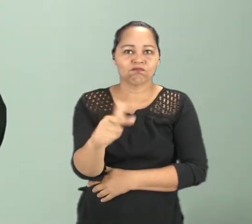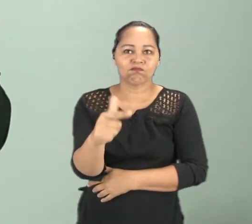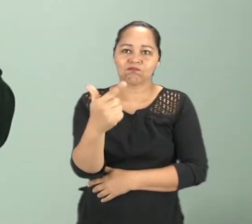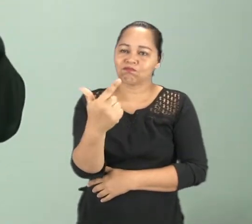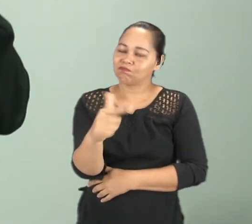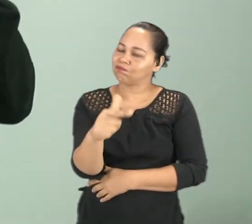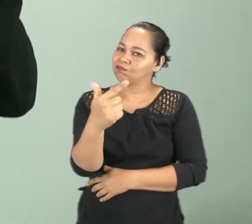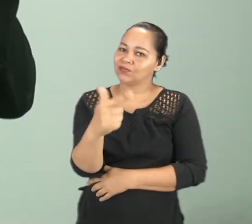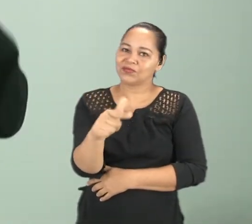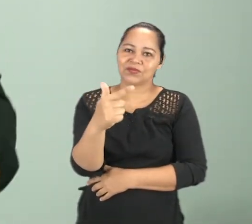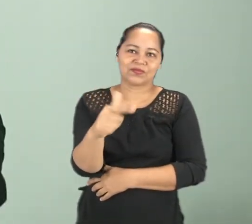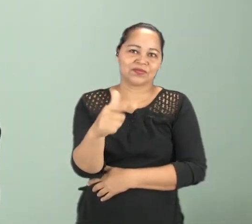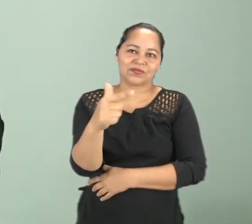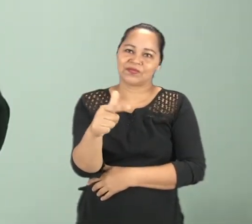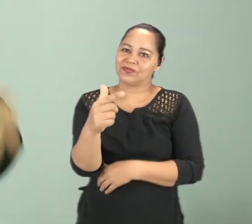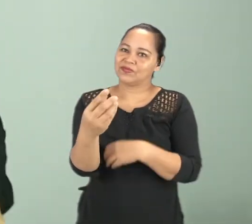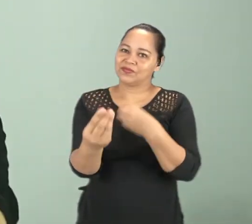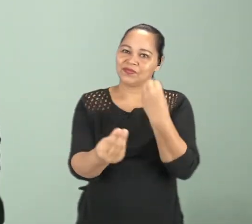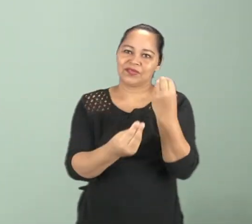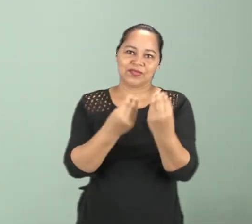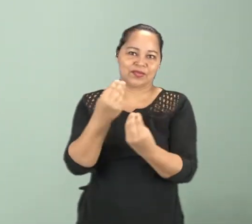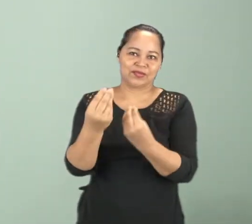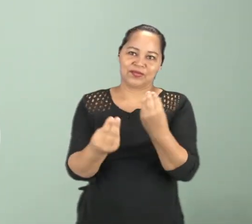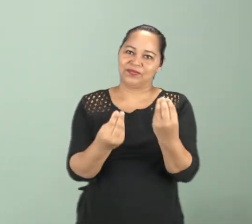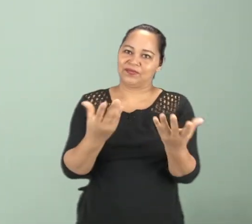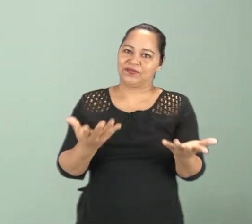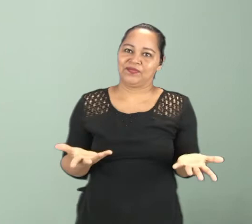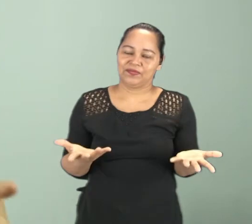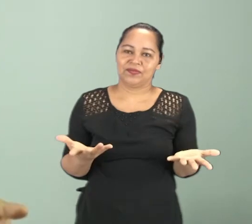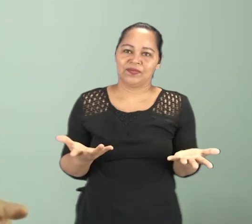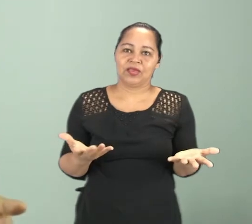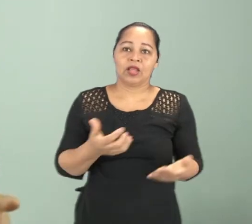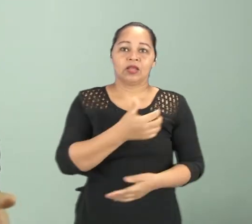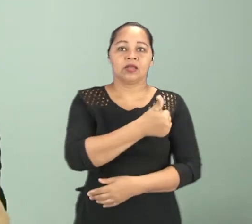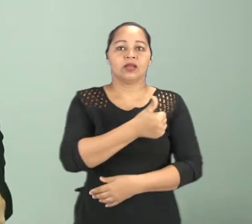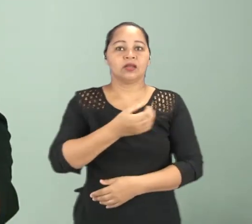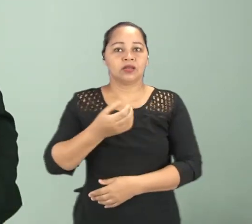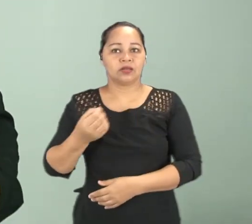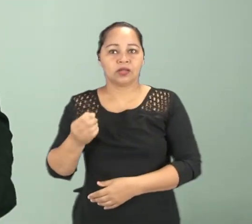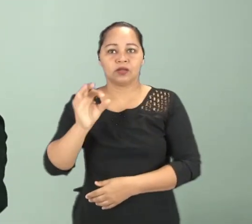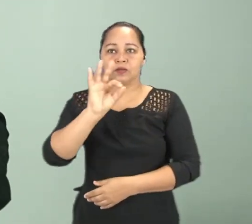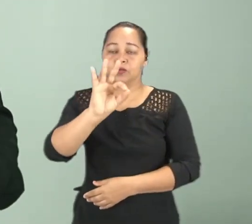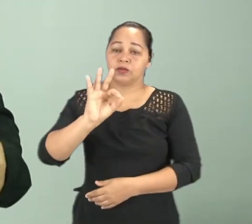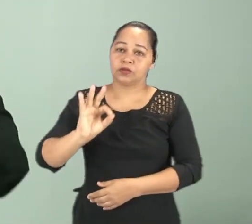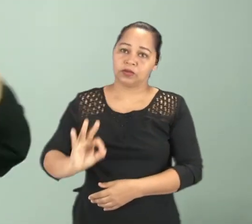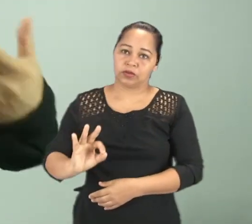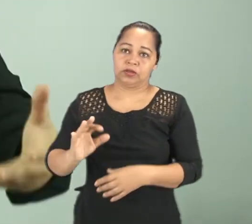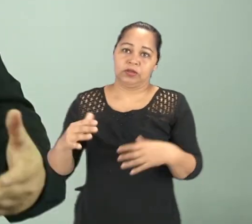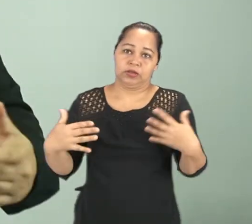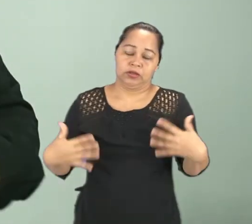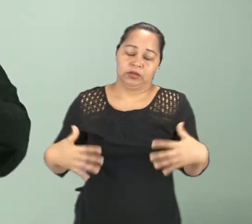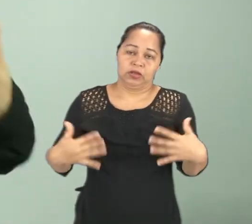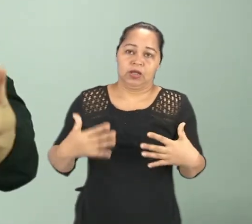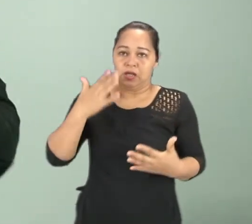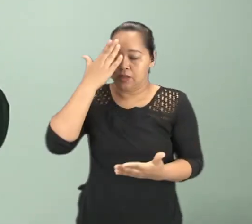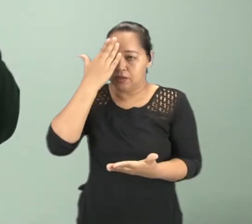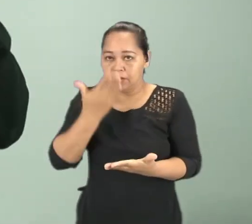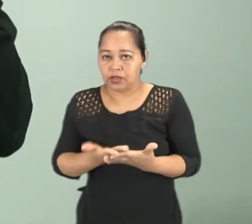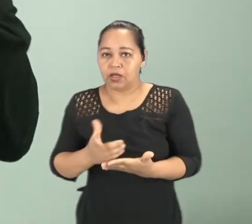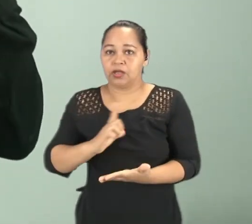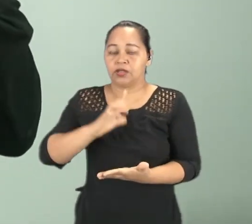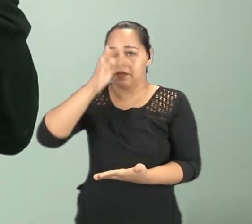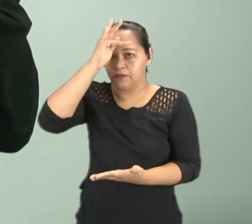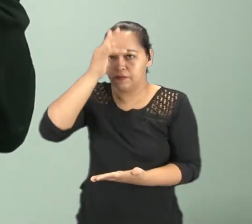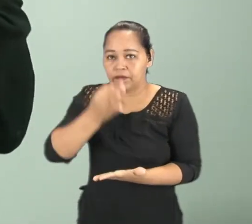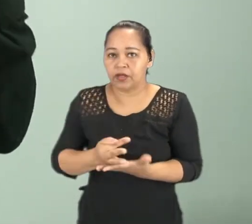responder com convicção, 100%. Que muitas vezes precisamos de acreditar, ter fé, por exemplo,